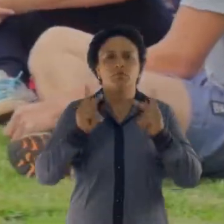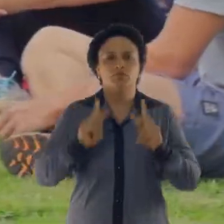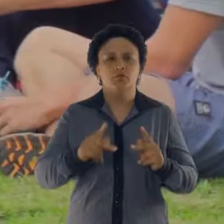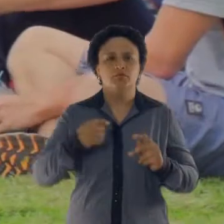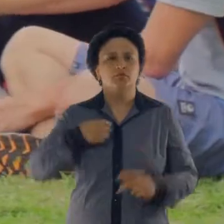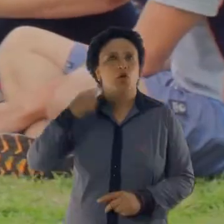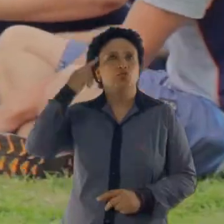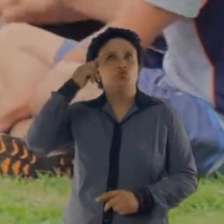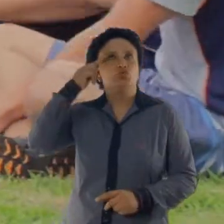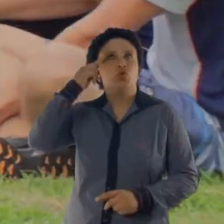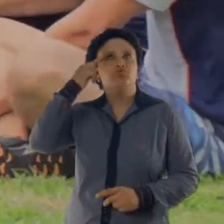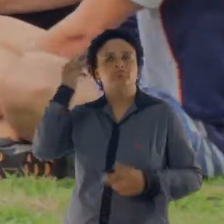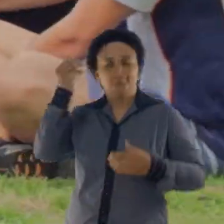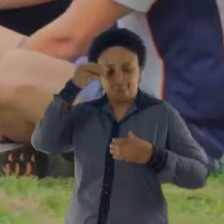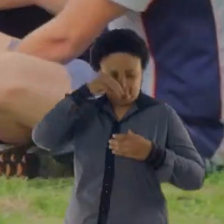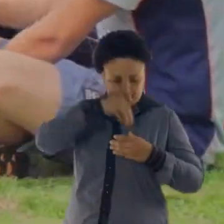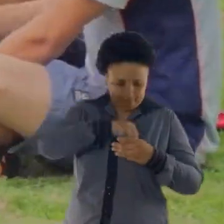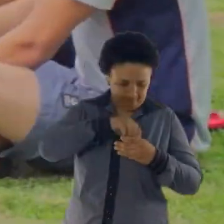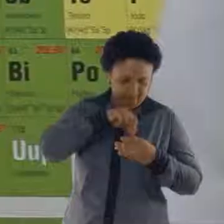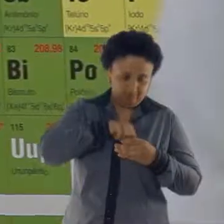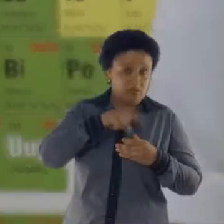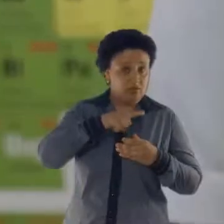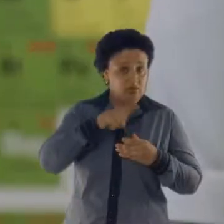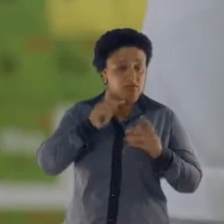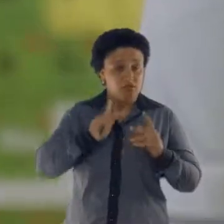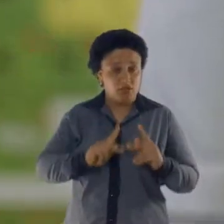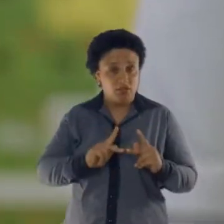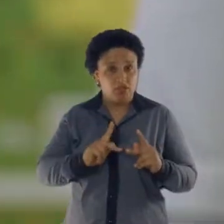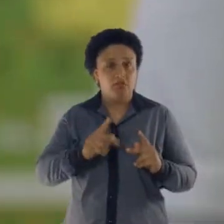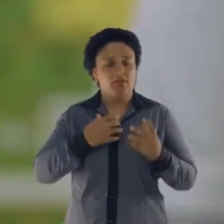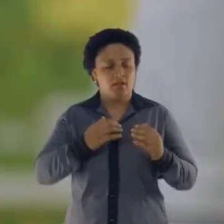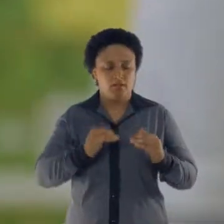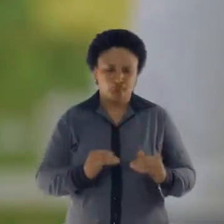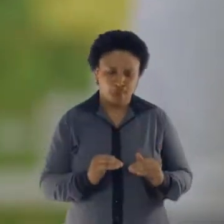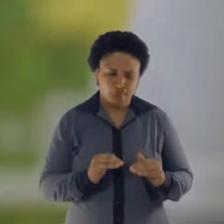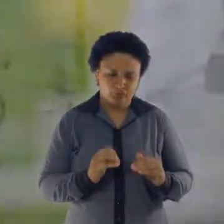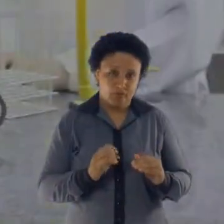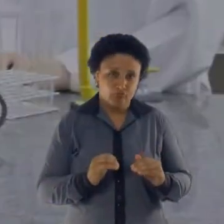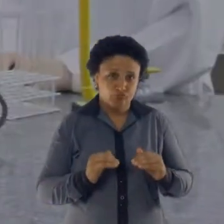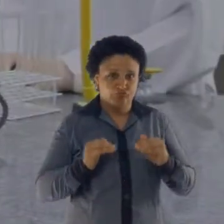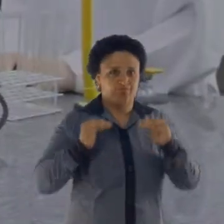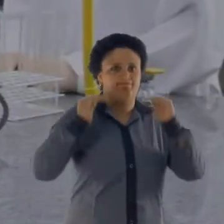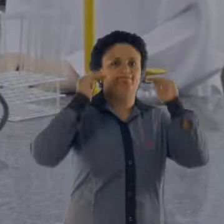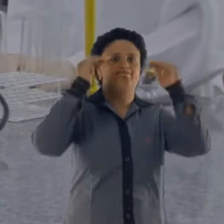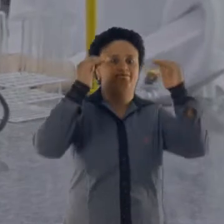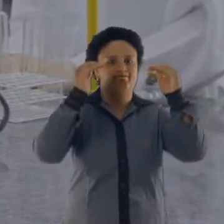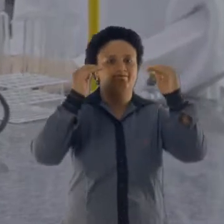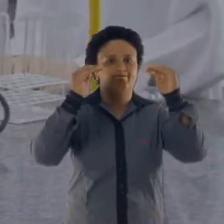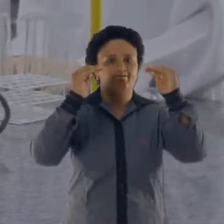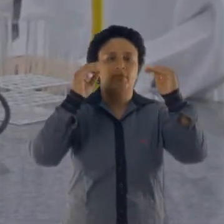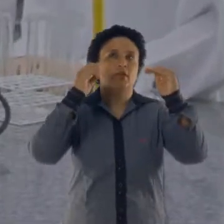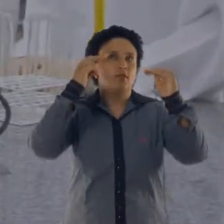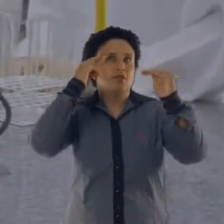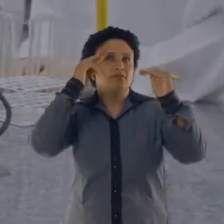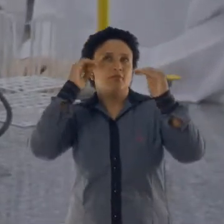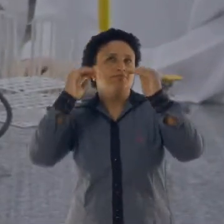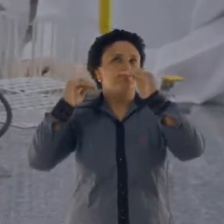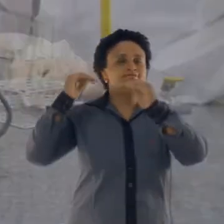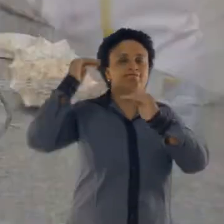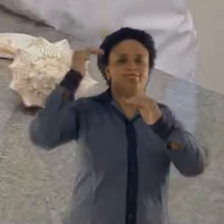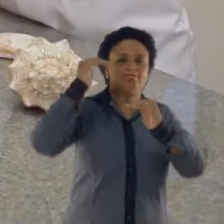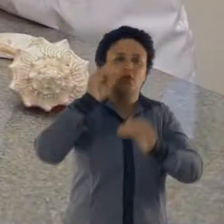Todo mundo carrega um sonho dentro do peito. Tem gente que é pequeno e quer ser grande, tem gente que é grande e quer ser maior